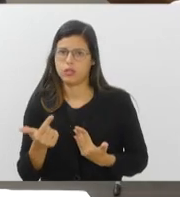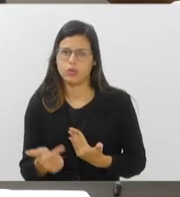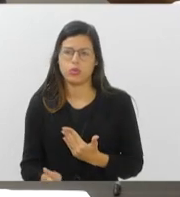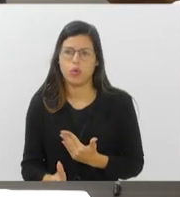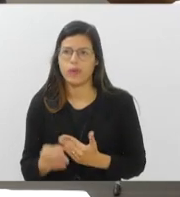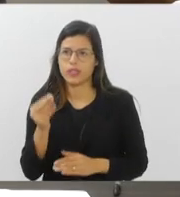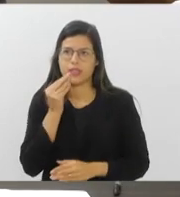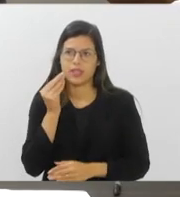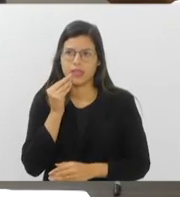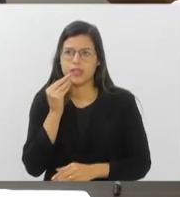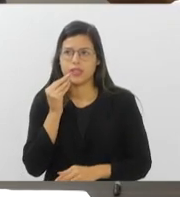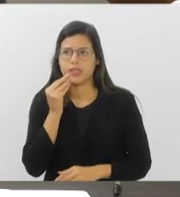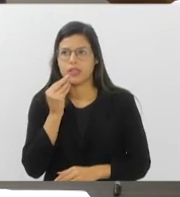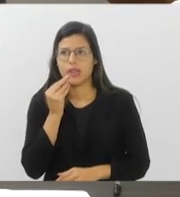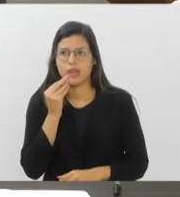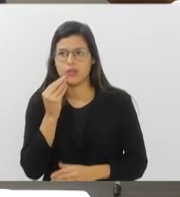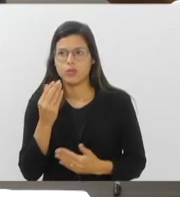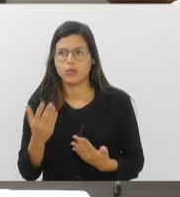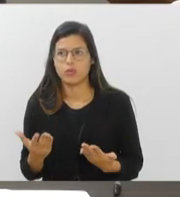tentado...